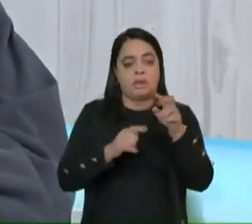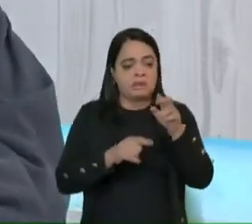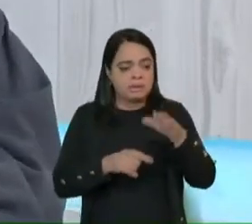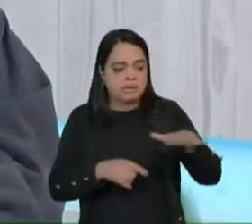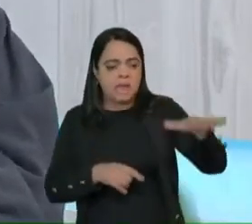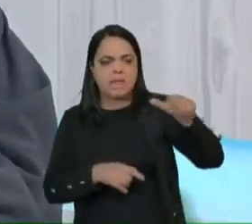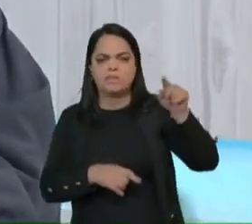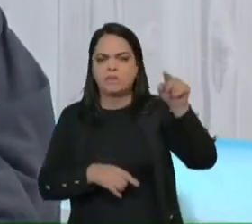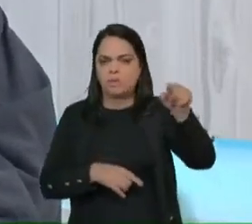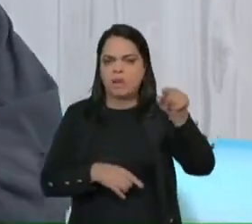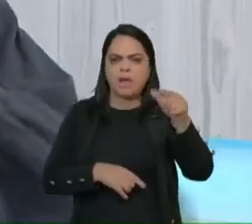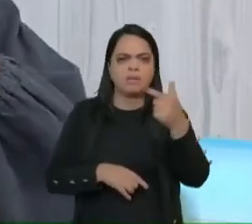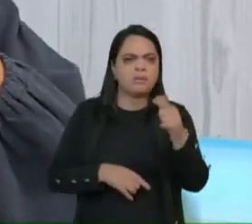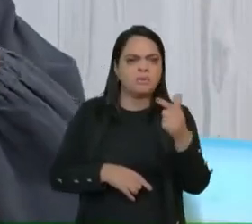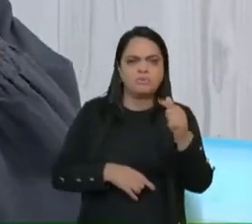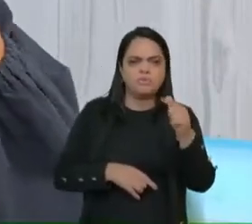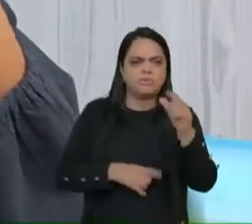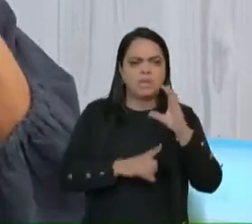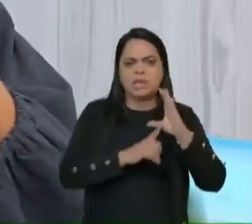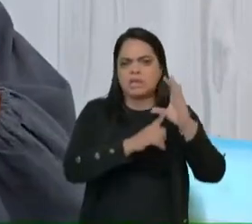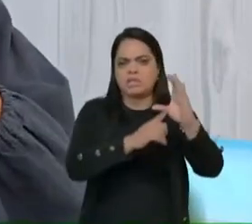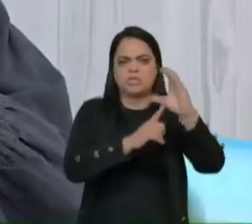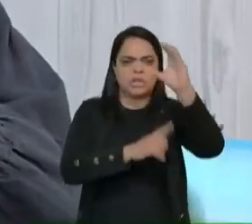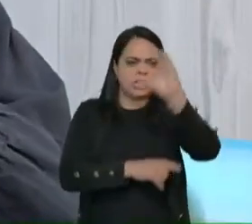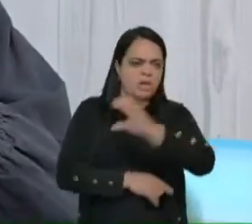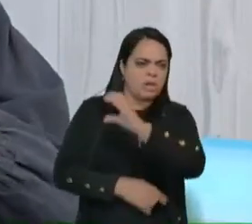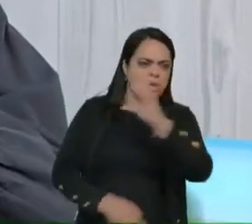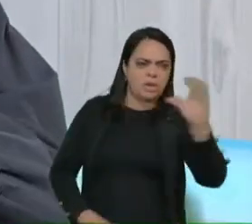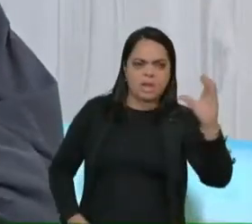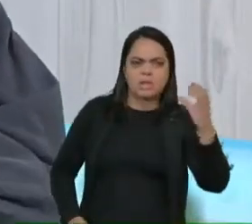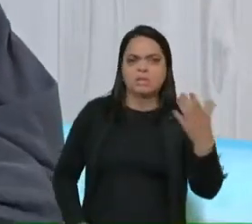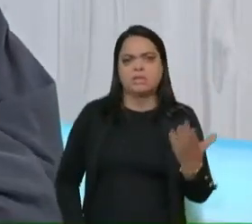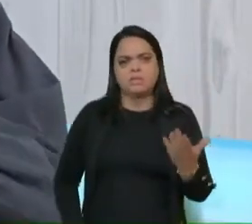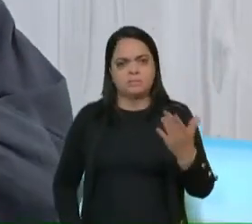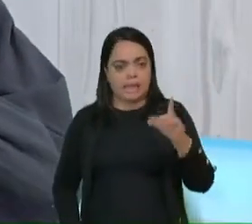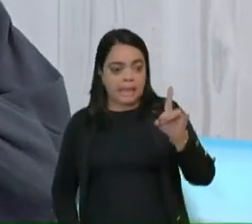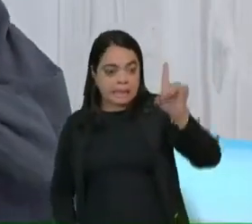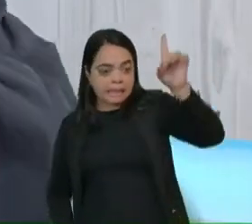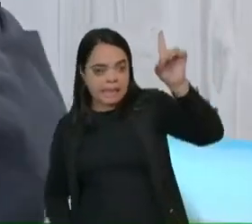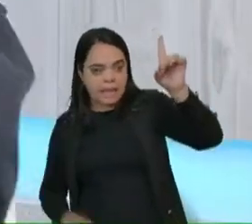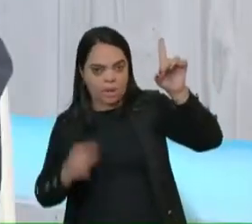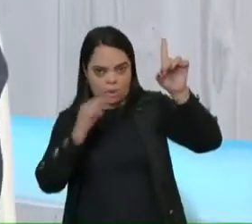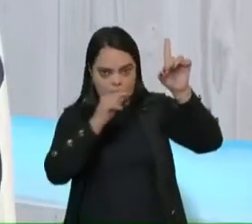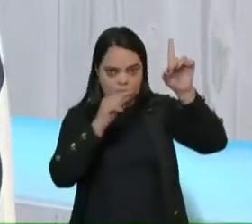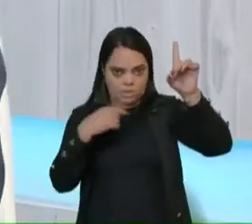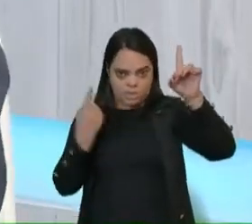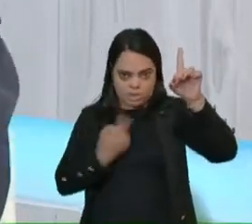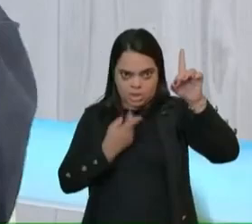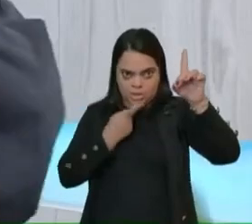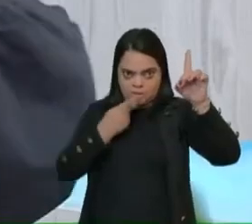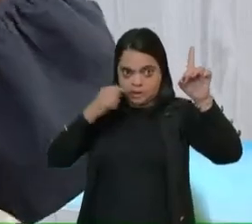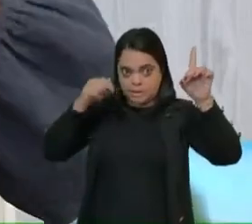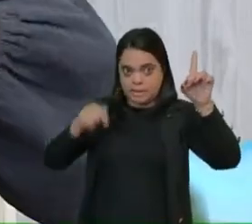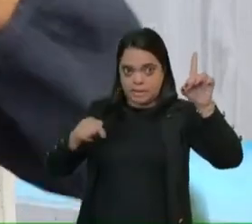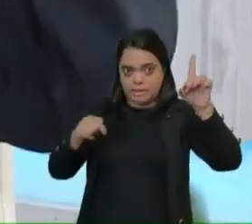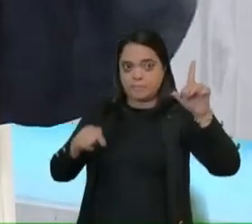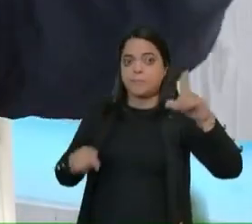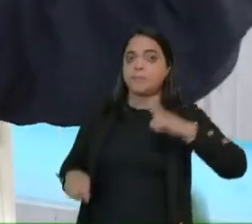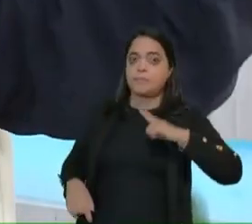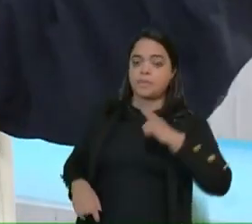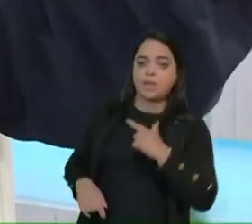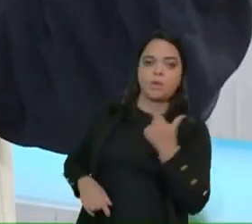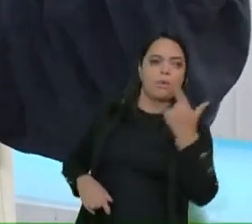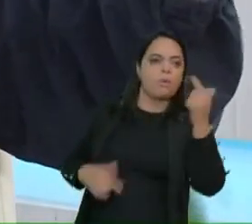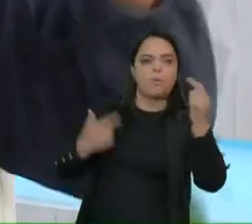a ideia de cristianismo de catolicismo né de qualquer Deus Nessa versão que nós estamos falando aqui dela existiam